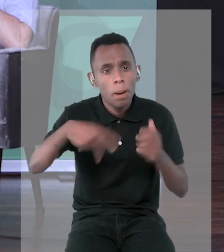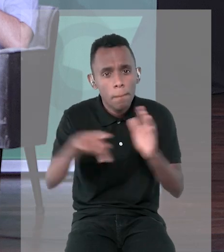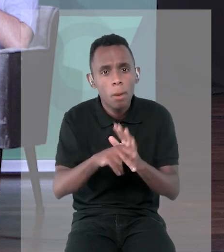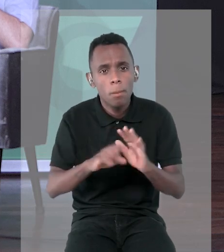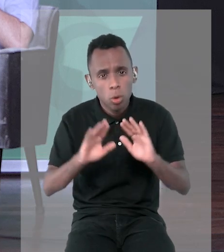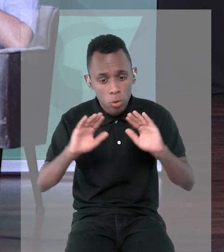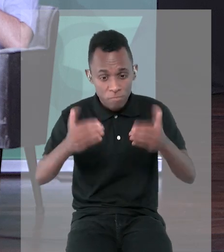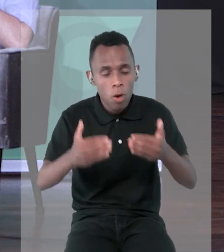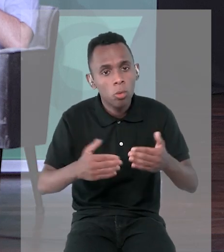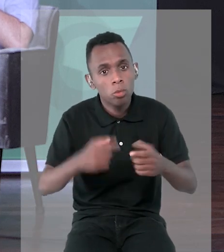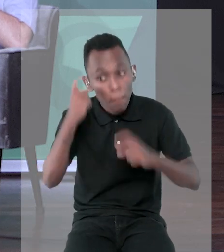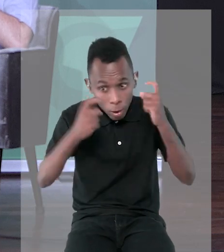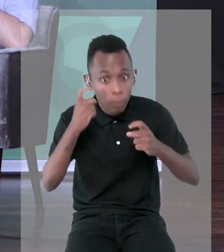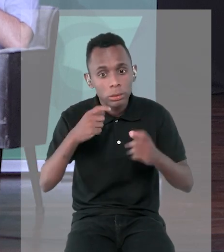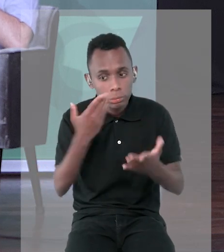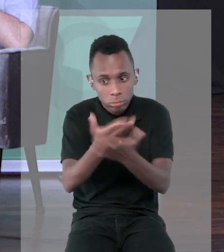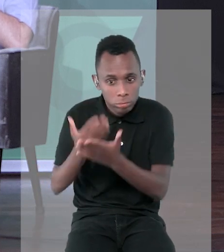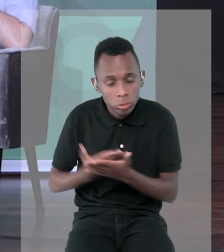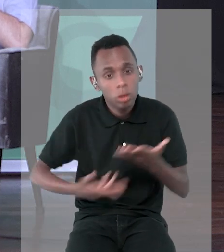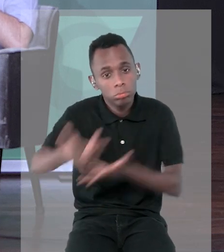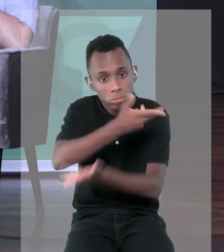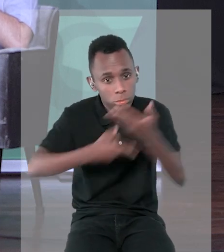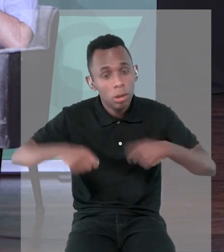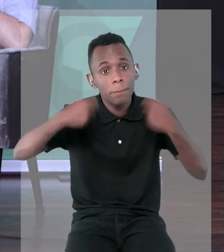e fazer dela algo que seja totalmente